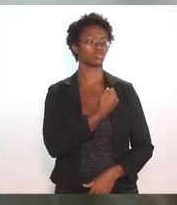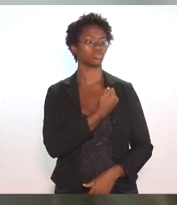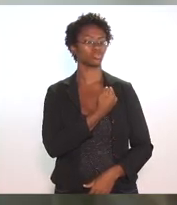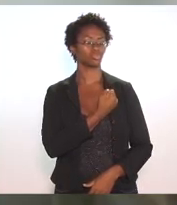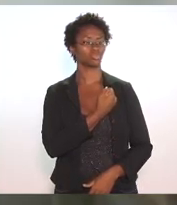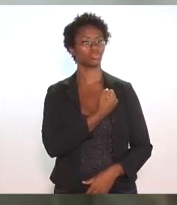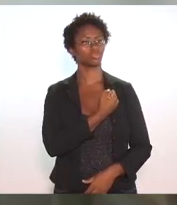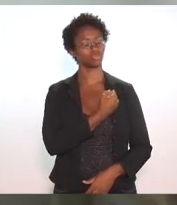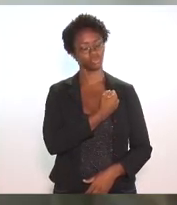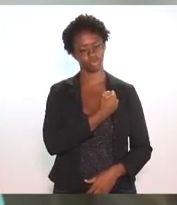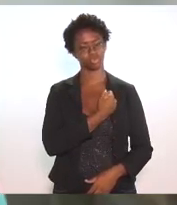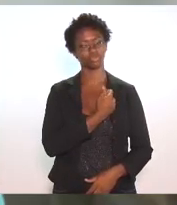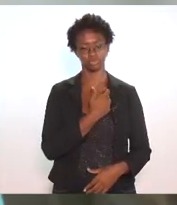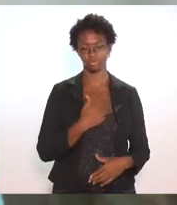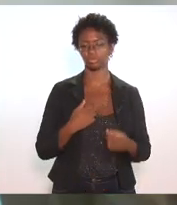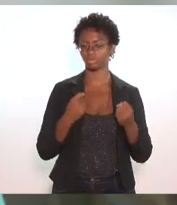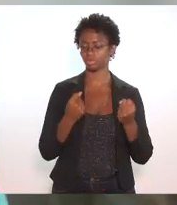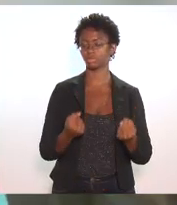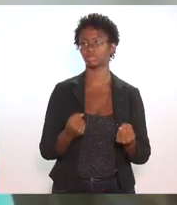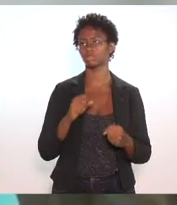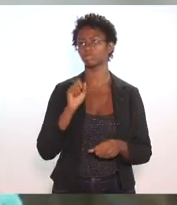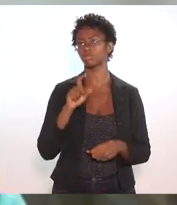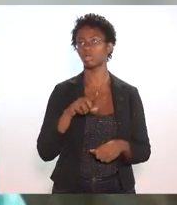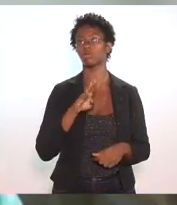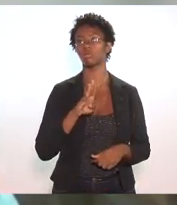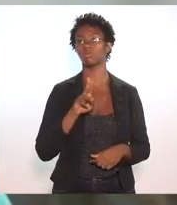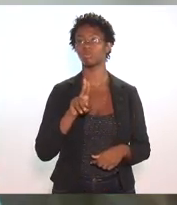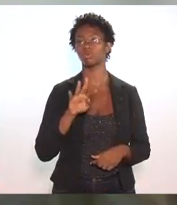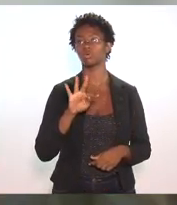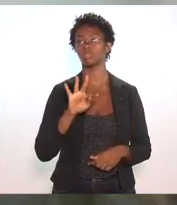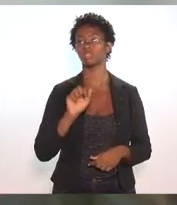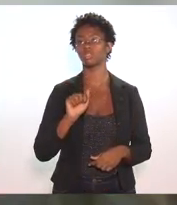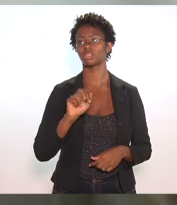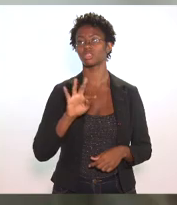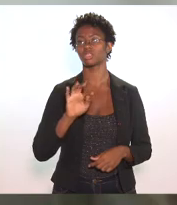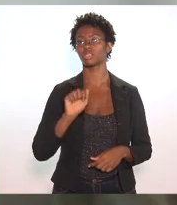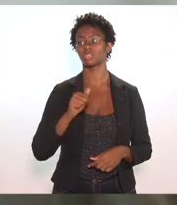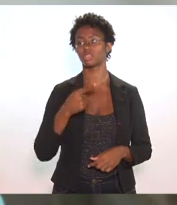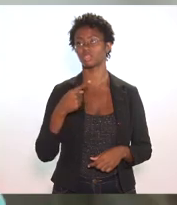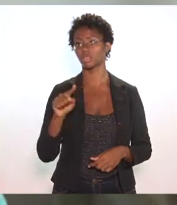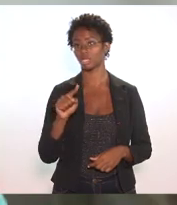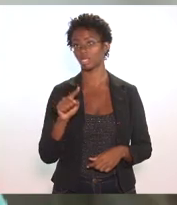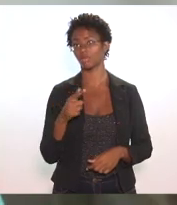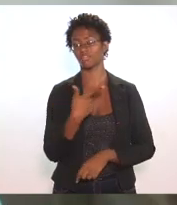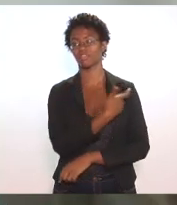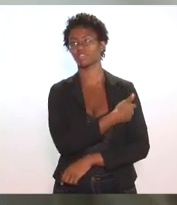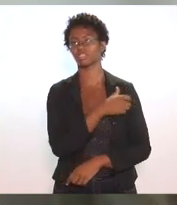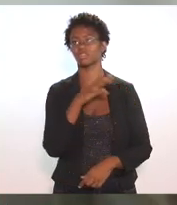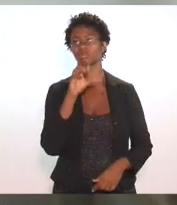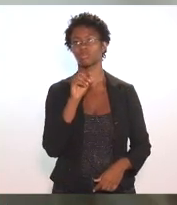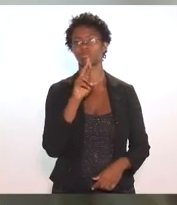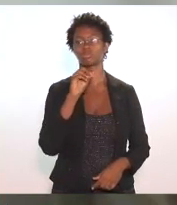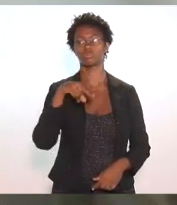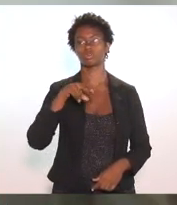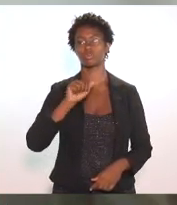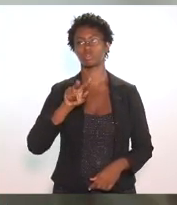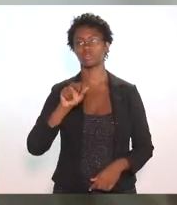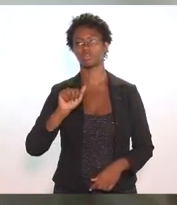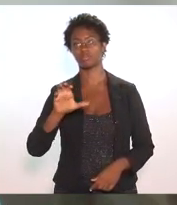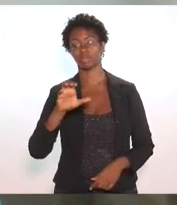bem consistentes, é o Butantan, com a Coronavac. Porque a nossa